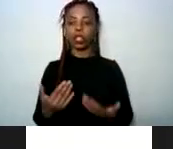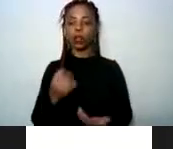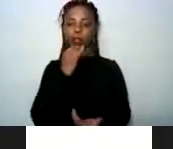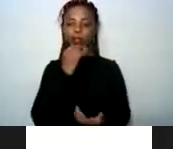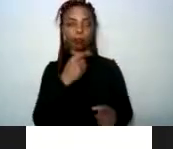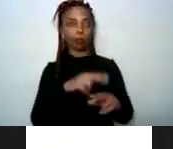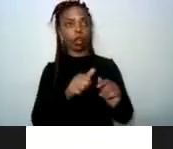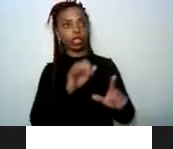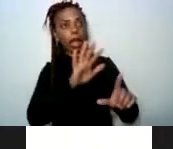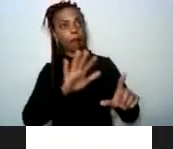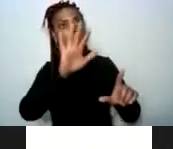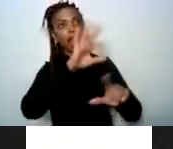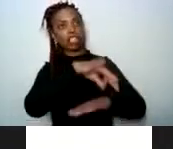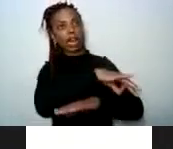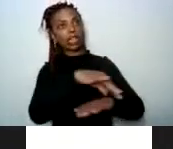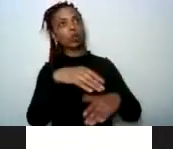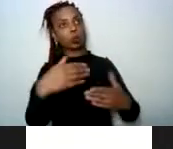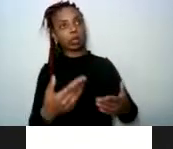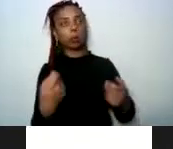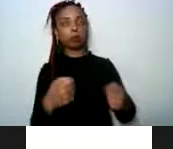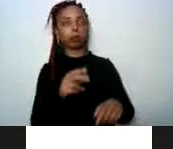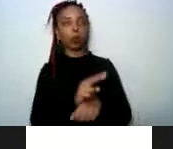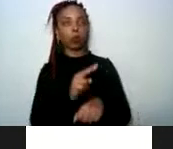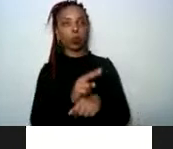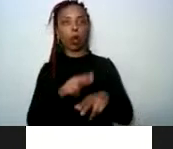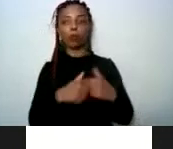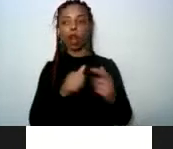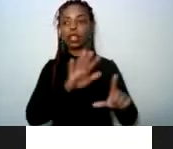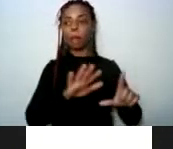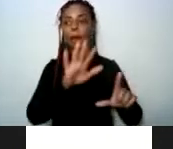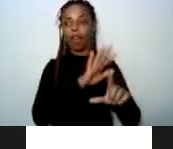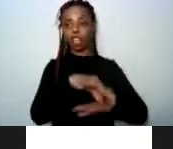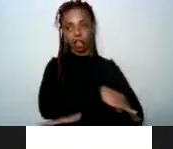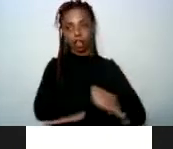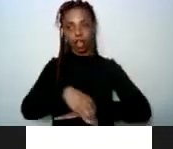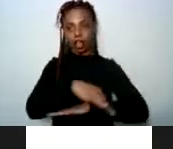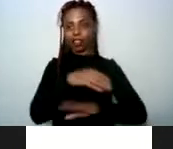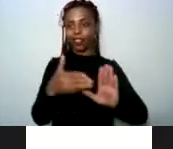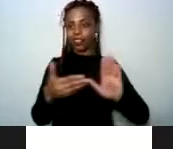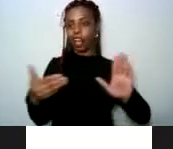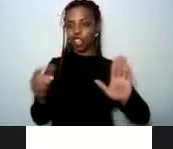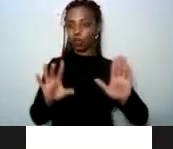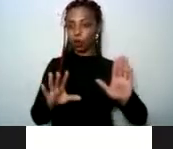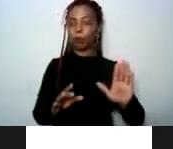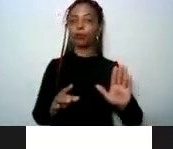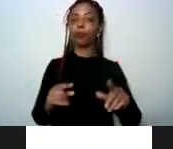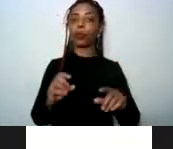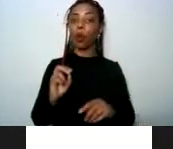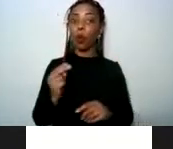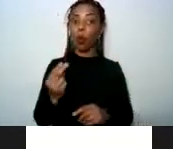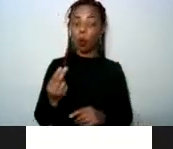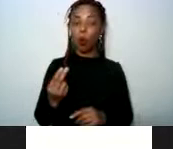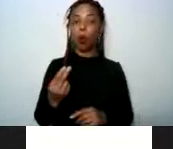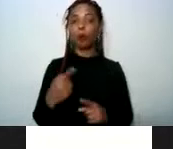da arquitetura e que ela seria importante ou por trazer considerações